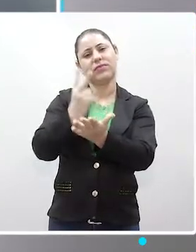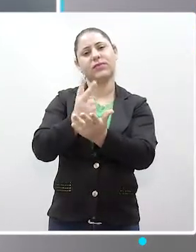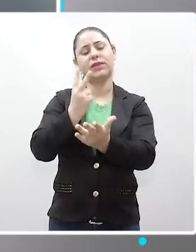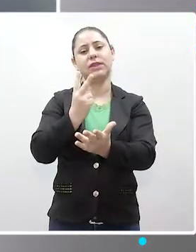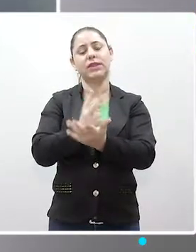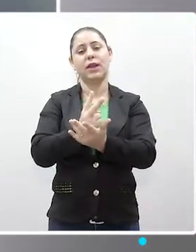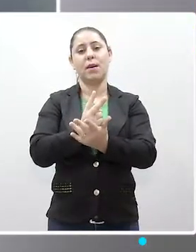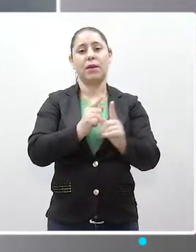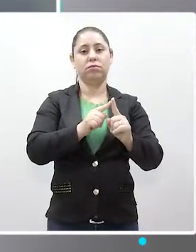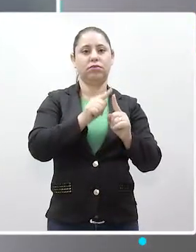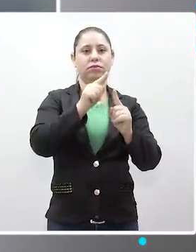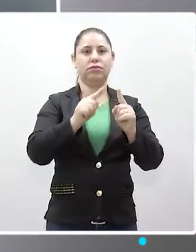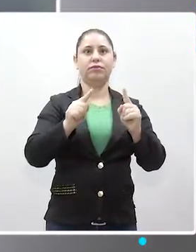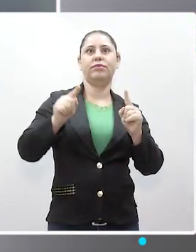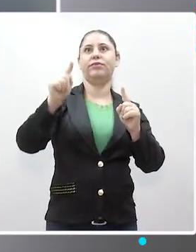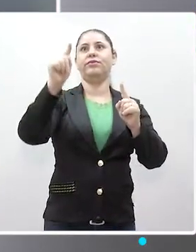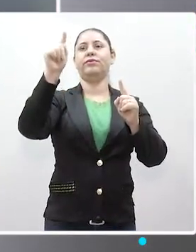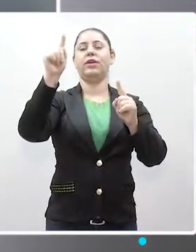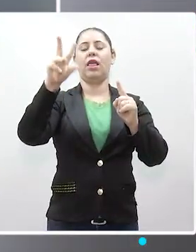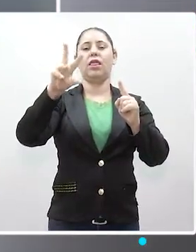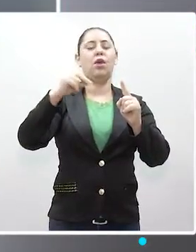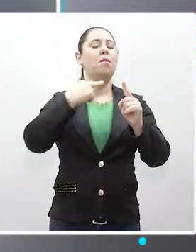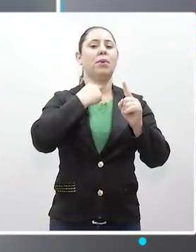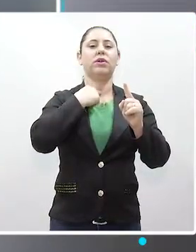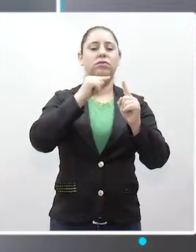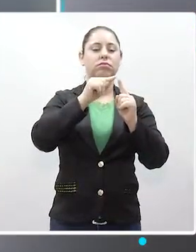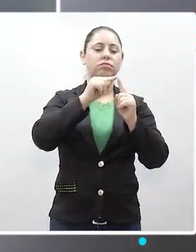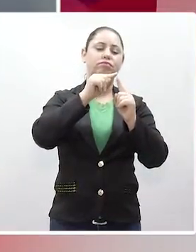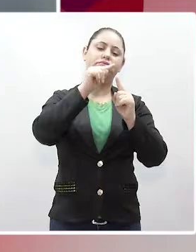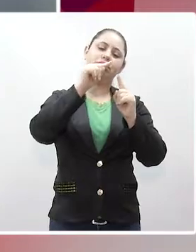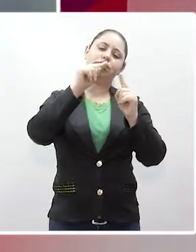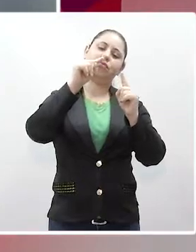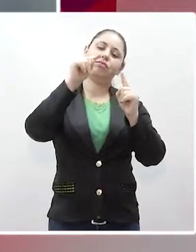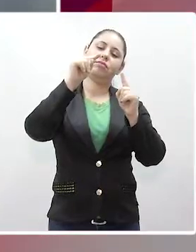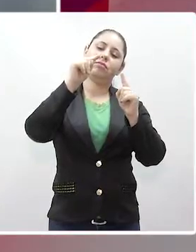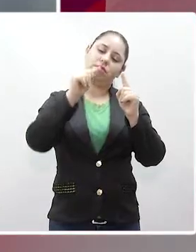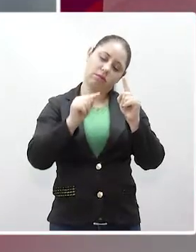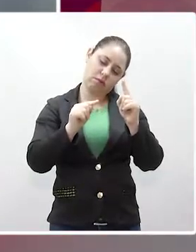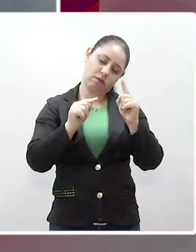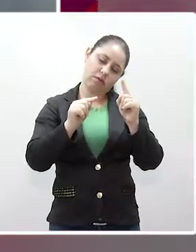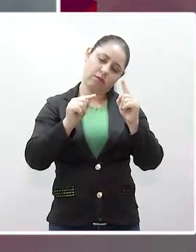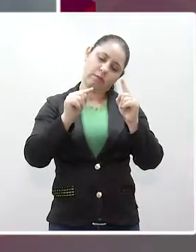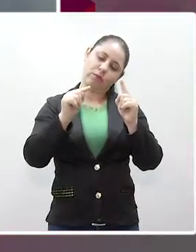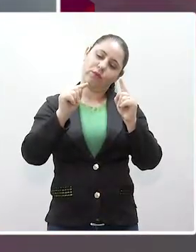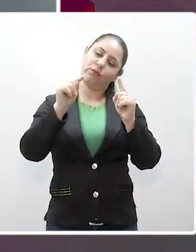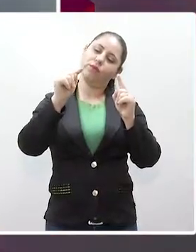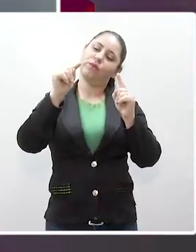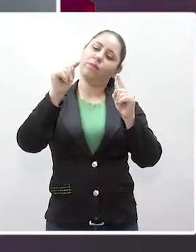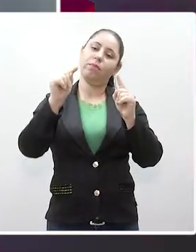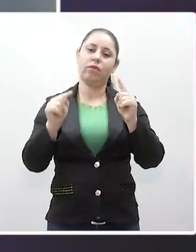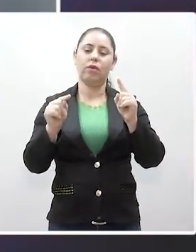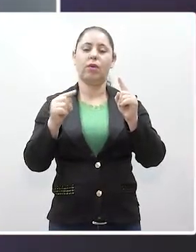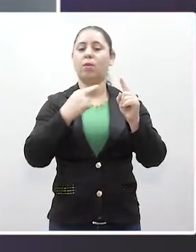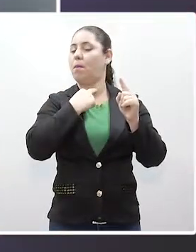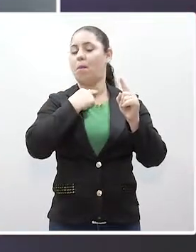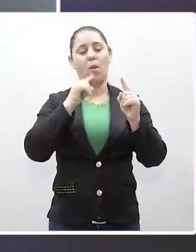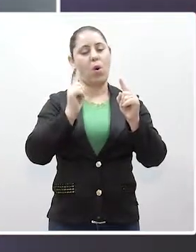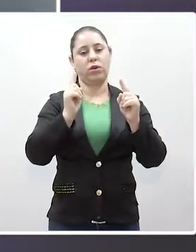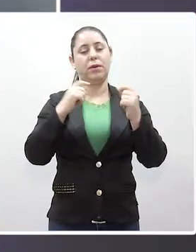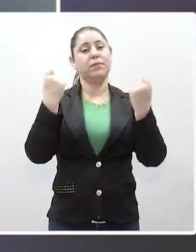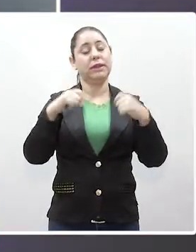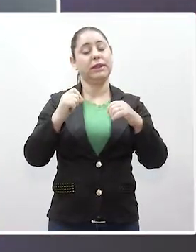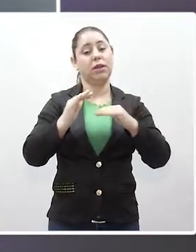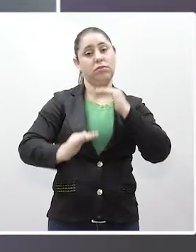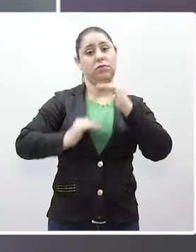robusto. Então não adianta a gente ficar numa situação de voo de galinha, ou seja, cresce um pouquinho e cai, cresce um pouquinho e cai. Então é exatamente